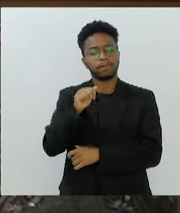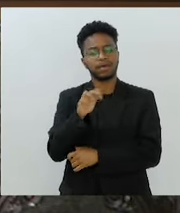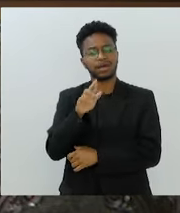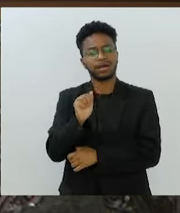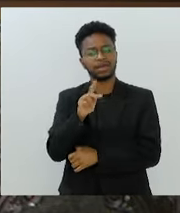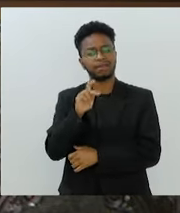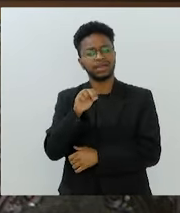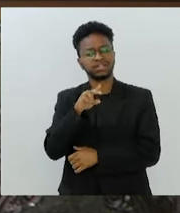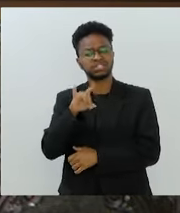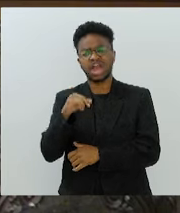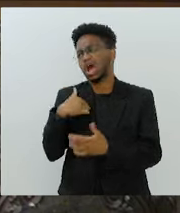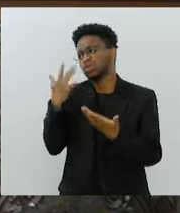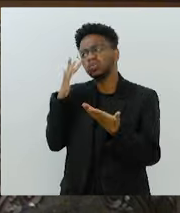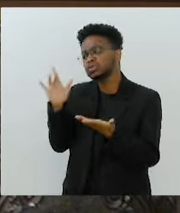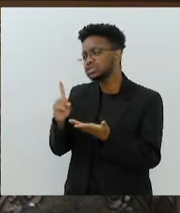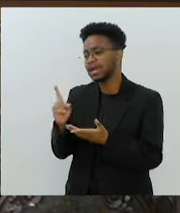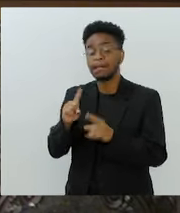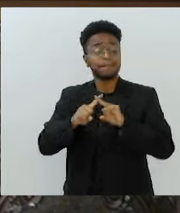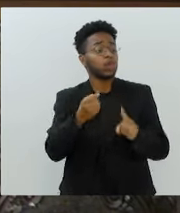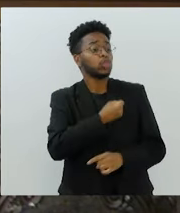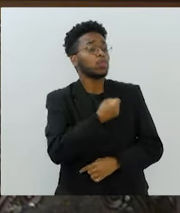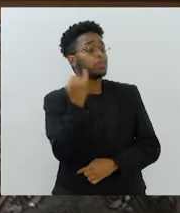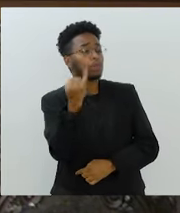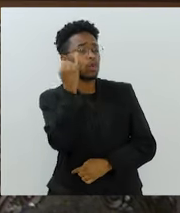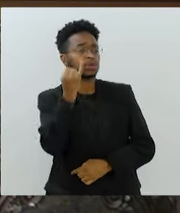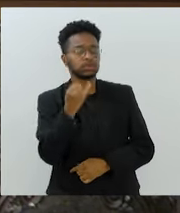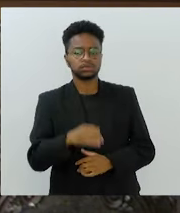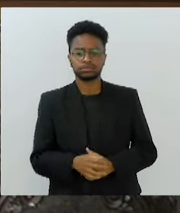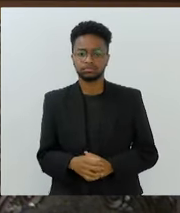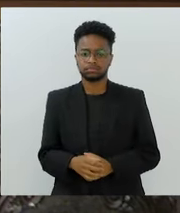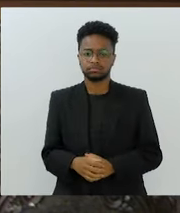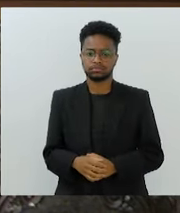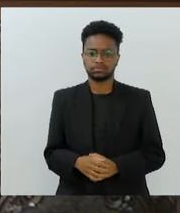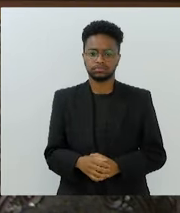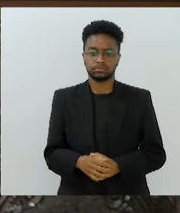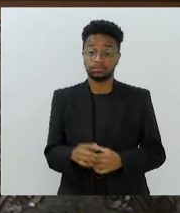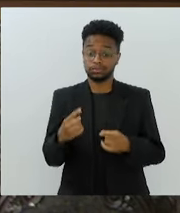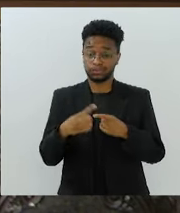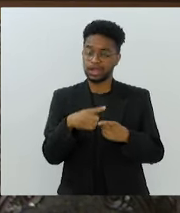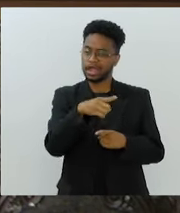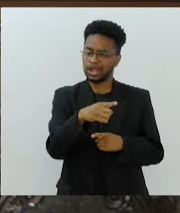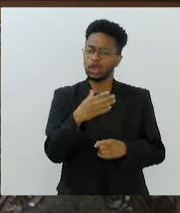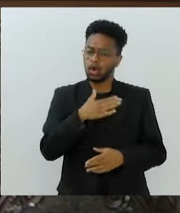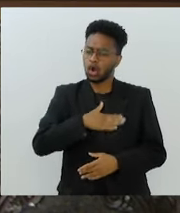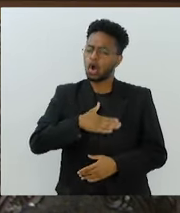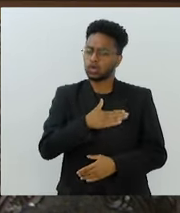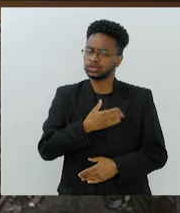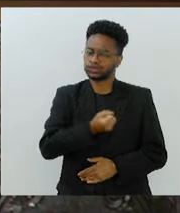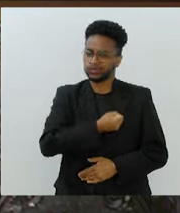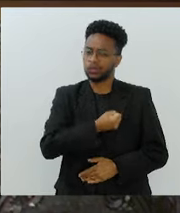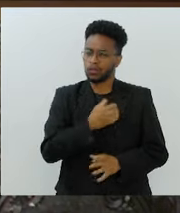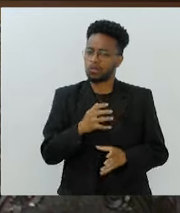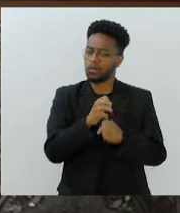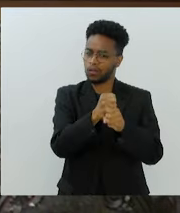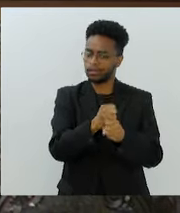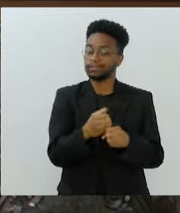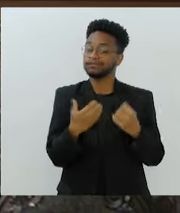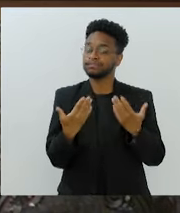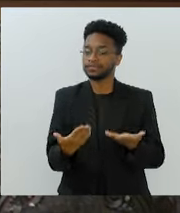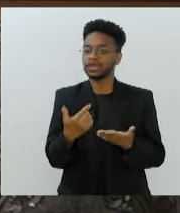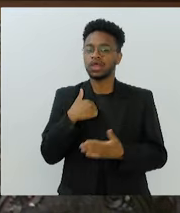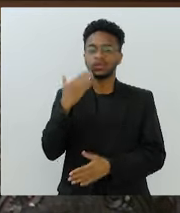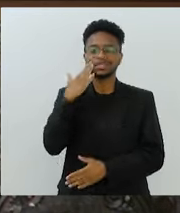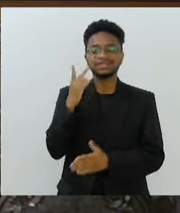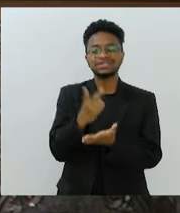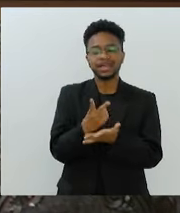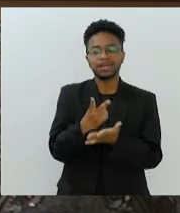não sei, mas esse número é importante. O André é obcecado por números. Então, eu sempre, quando vou fazer uma